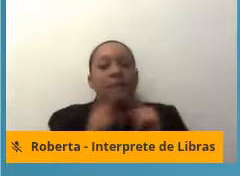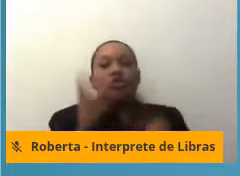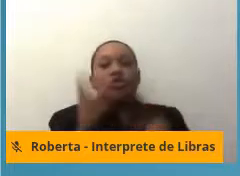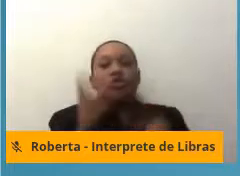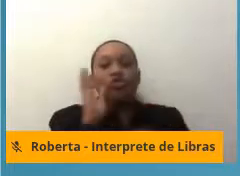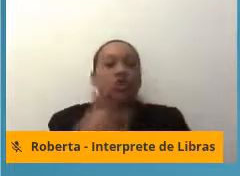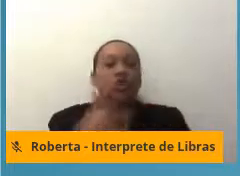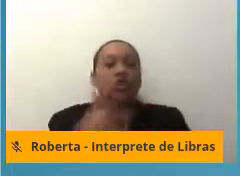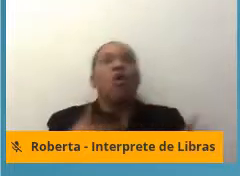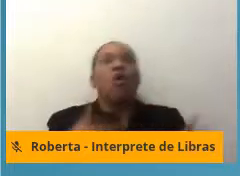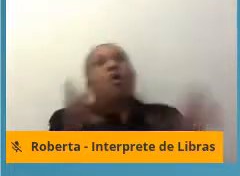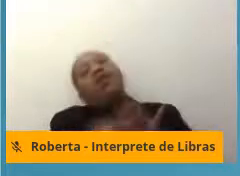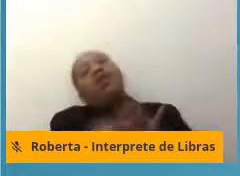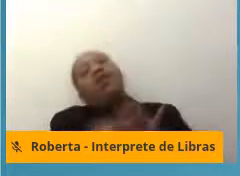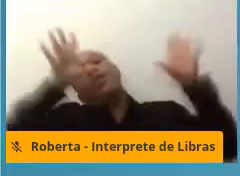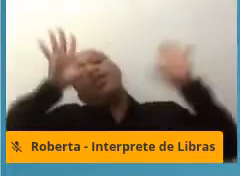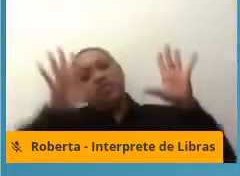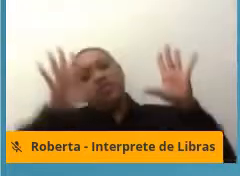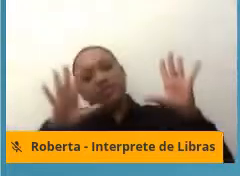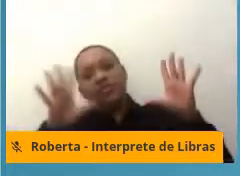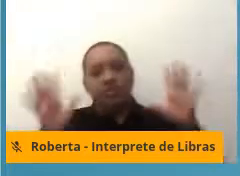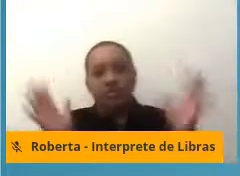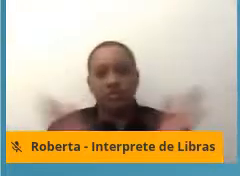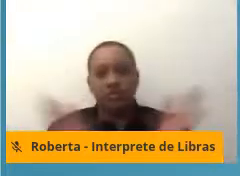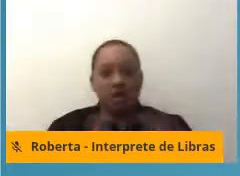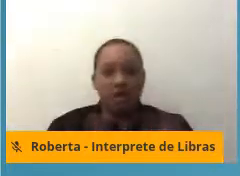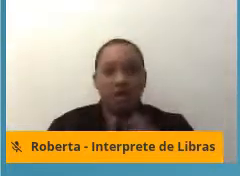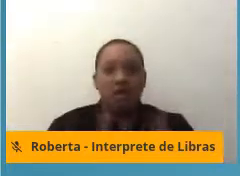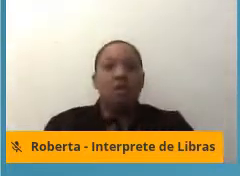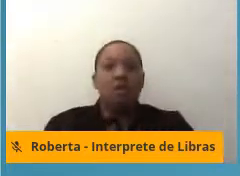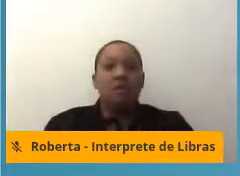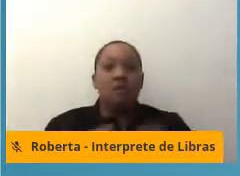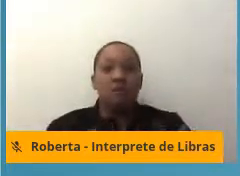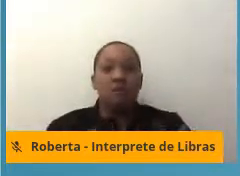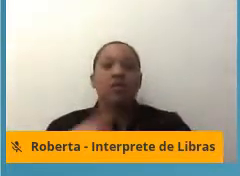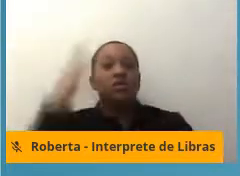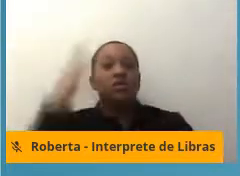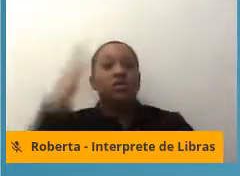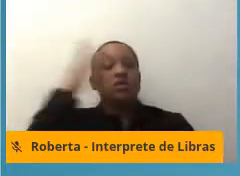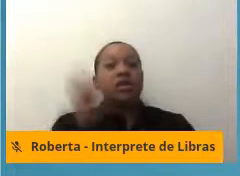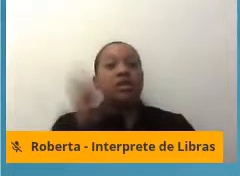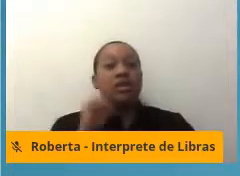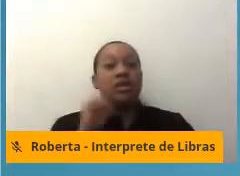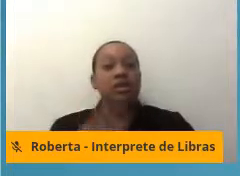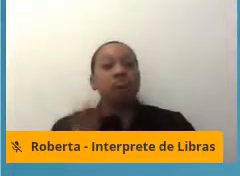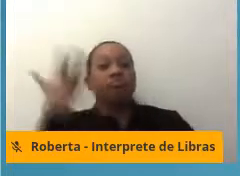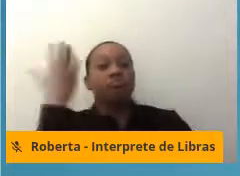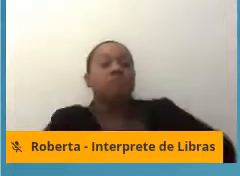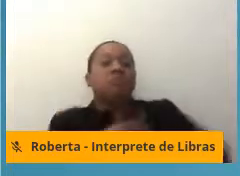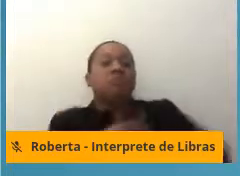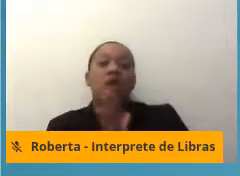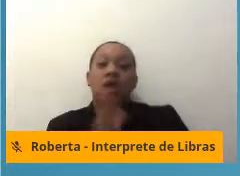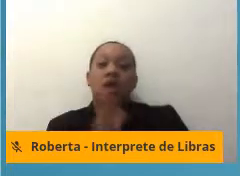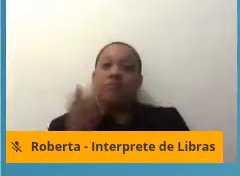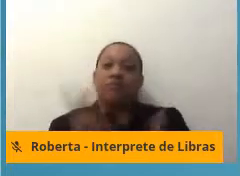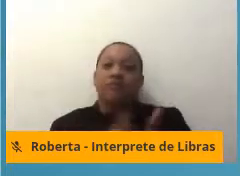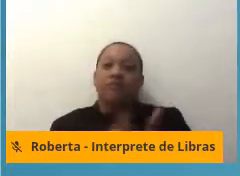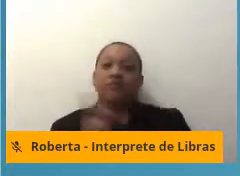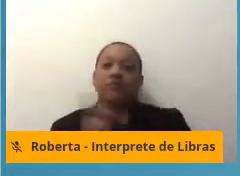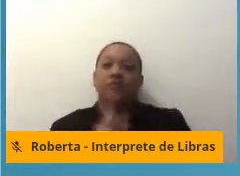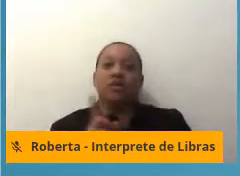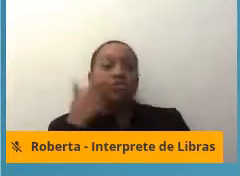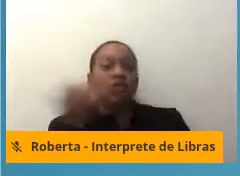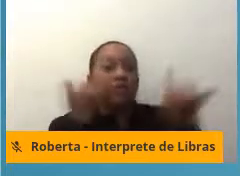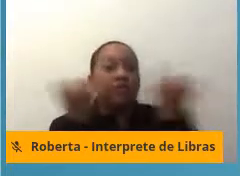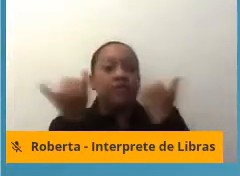ter um risco de ter mais casos. Bom, isso não é verdade, isso aqui são dados, né, não é uma simulação, são dados reais, mostrando